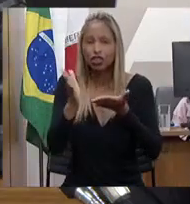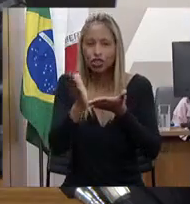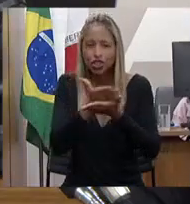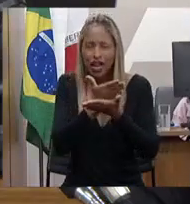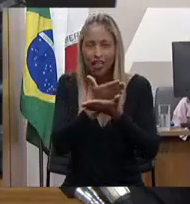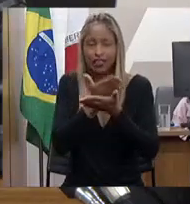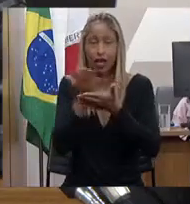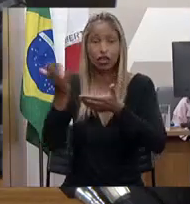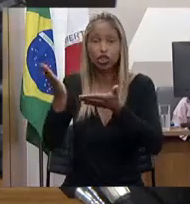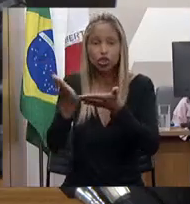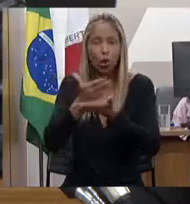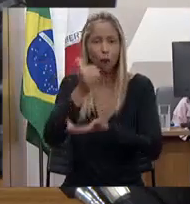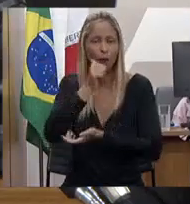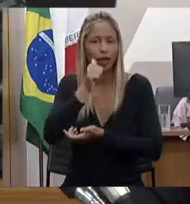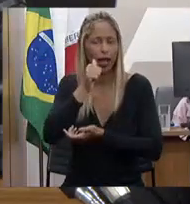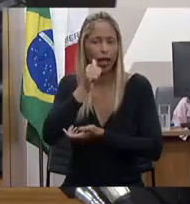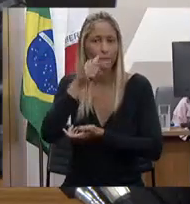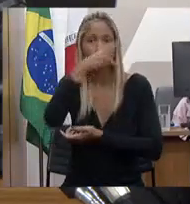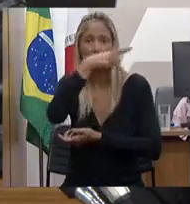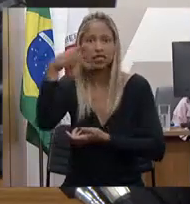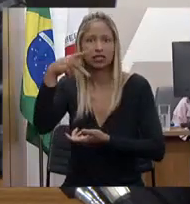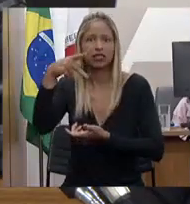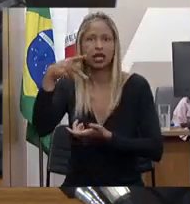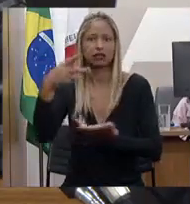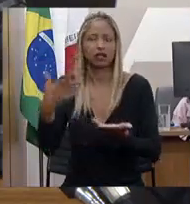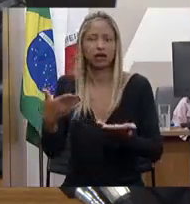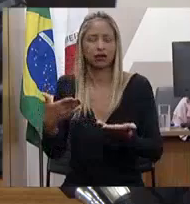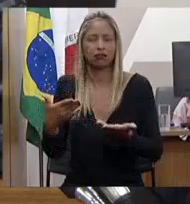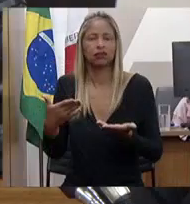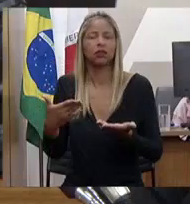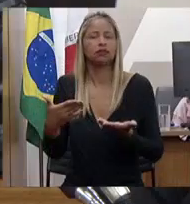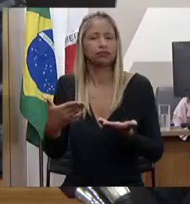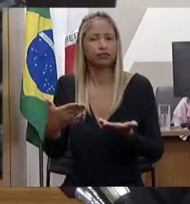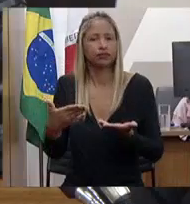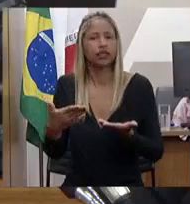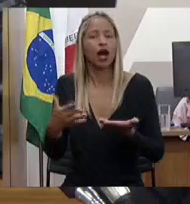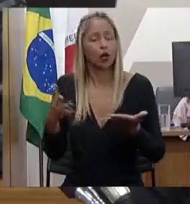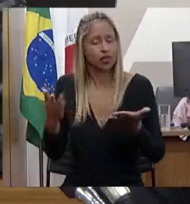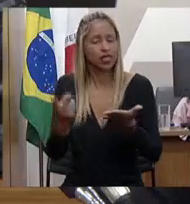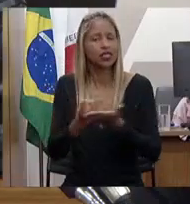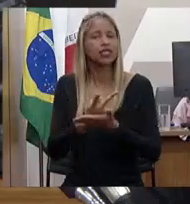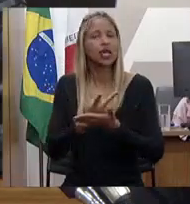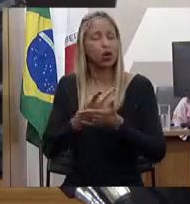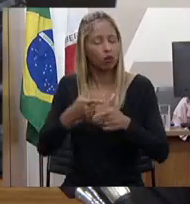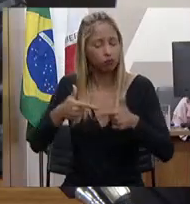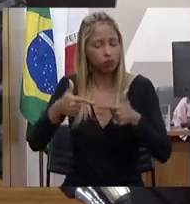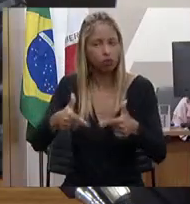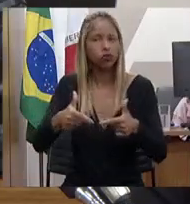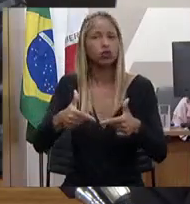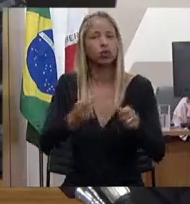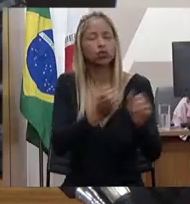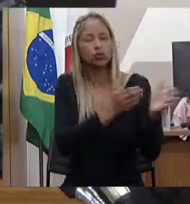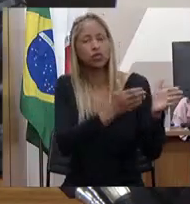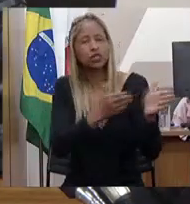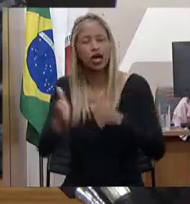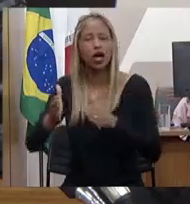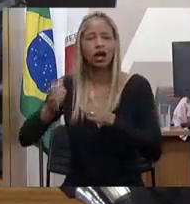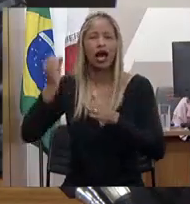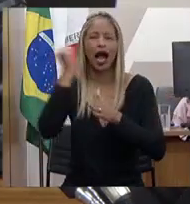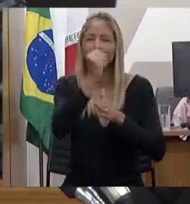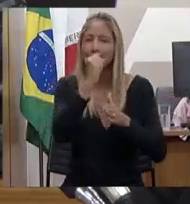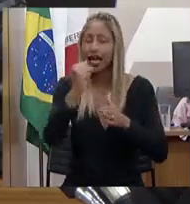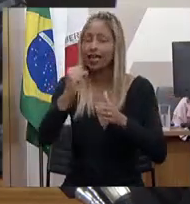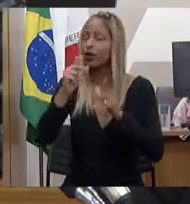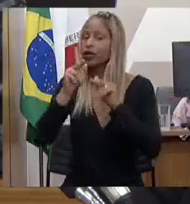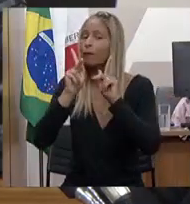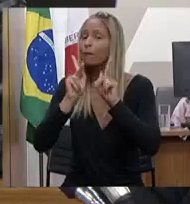de uma presidenta Eleita democraticamente teve muito a ver com a agenda que nós enfrentamos o último período com os ataques a